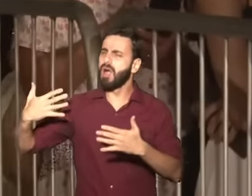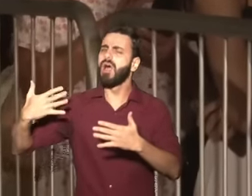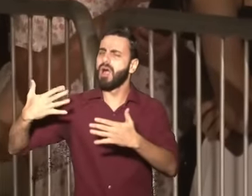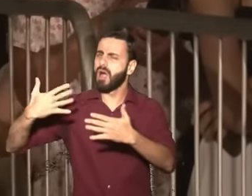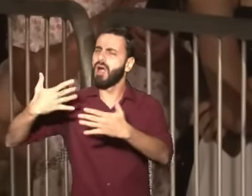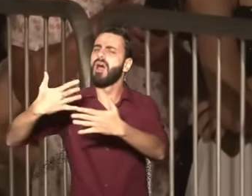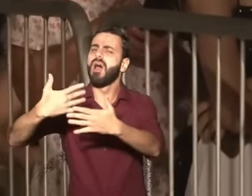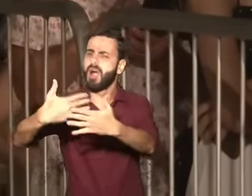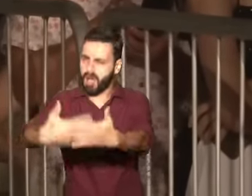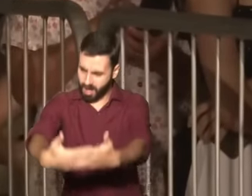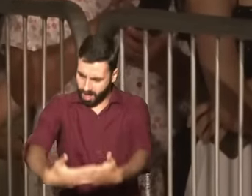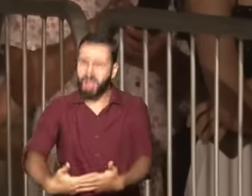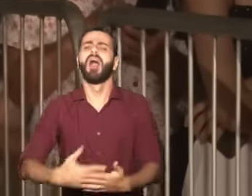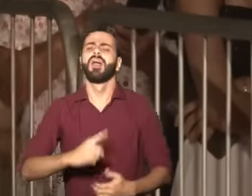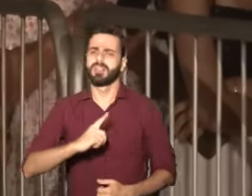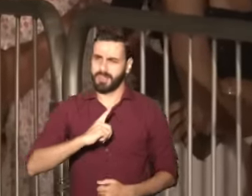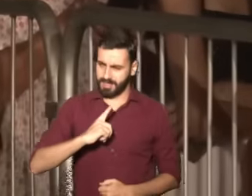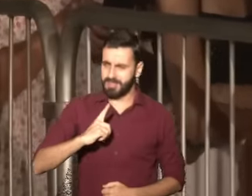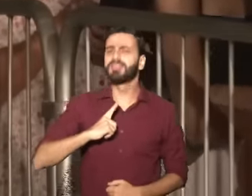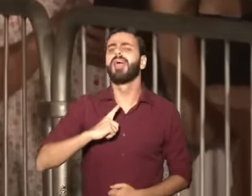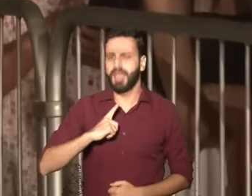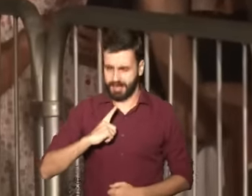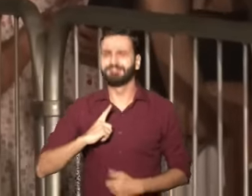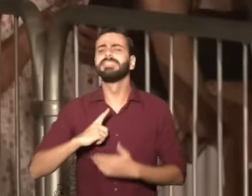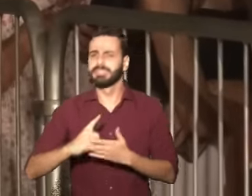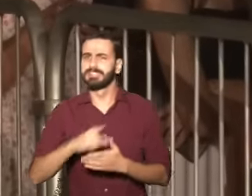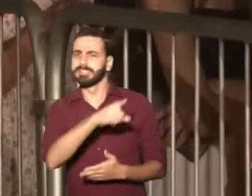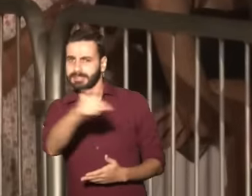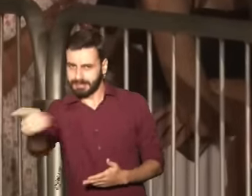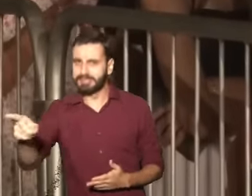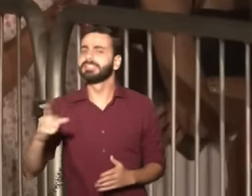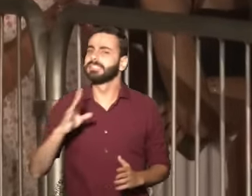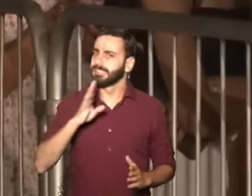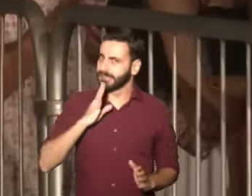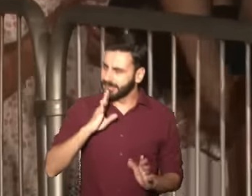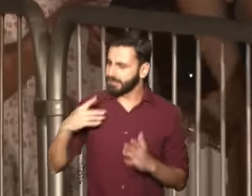Percorri milhas e milhas antes de